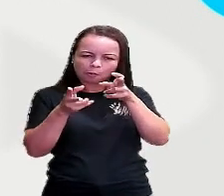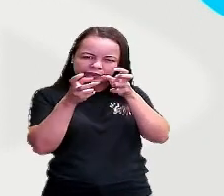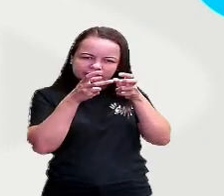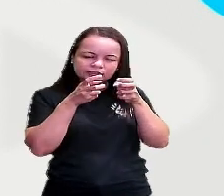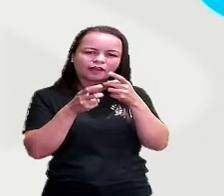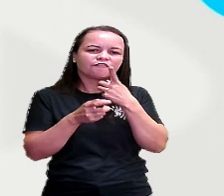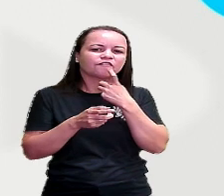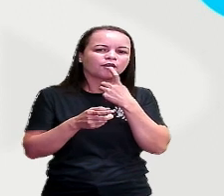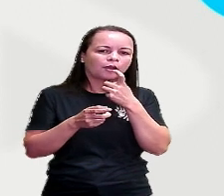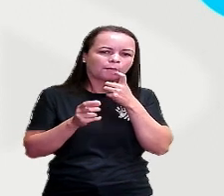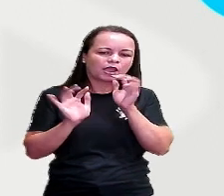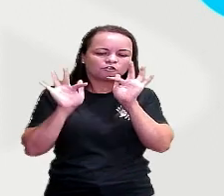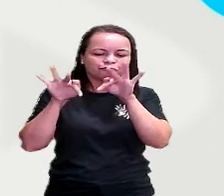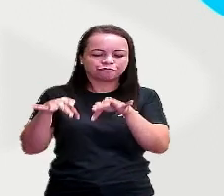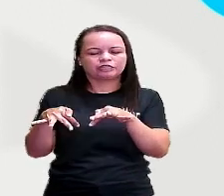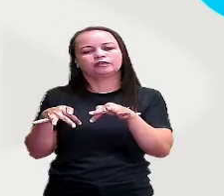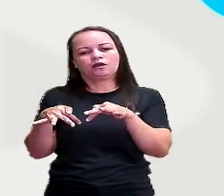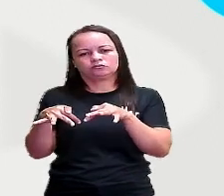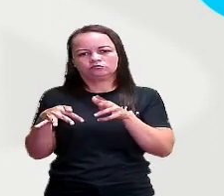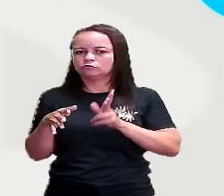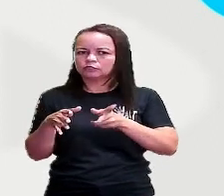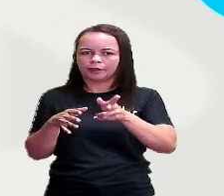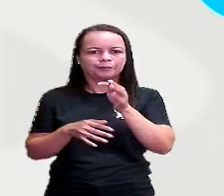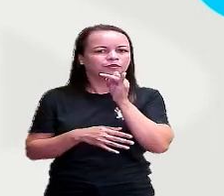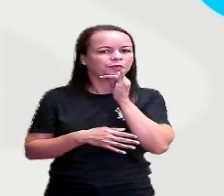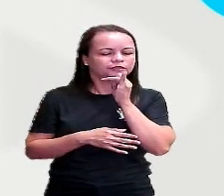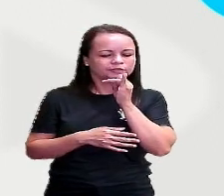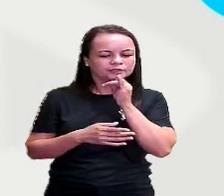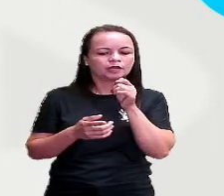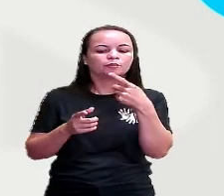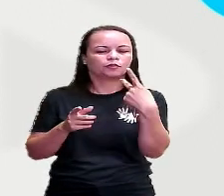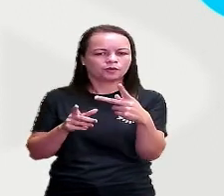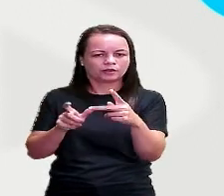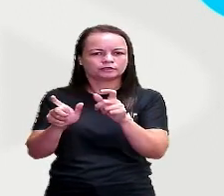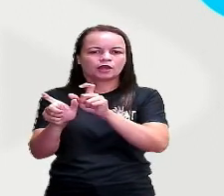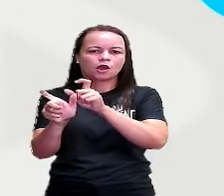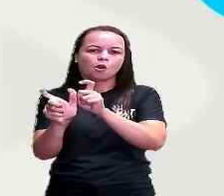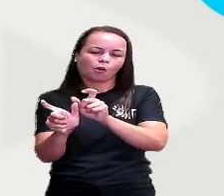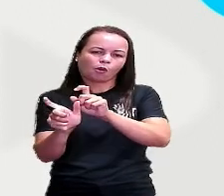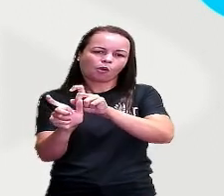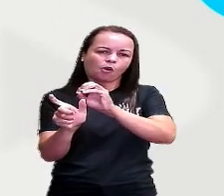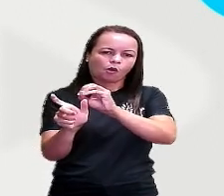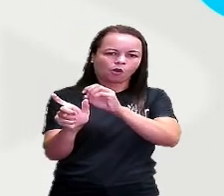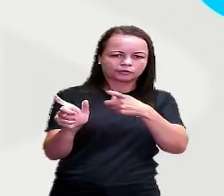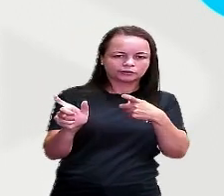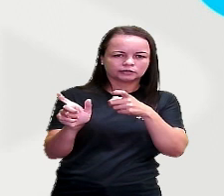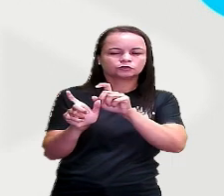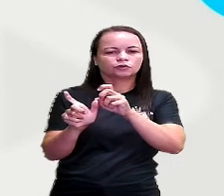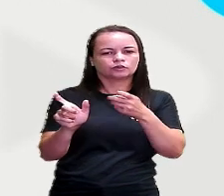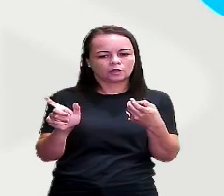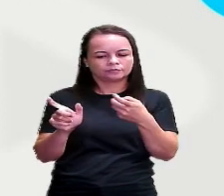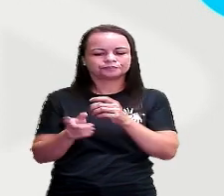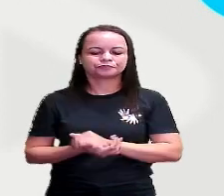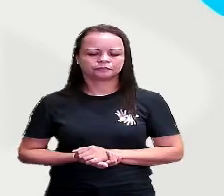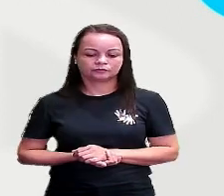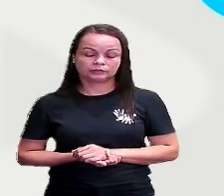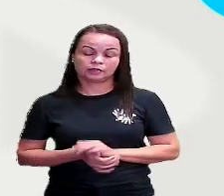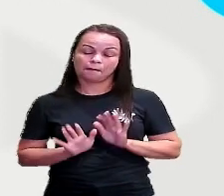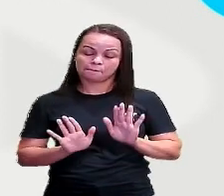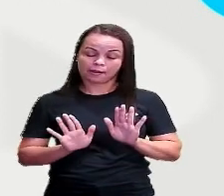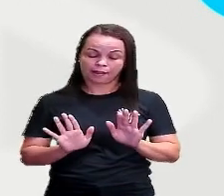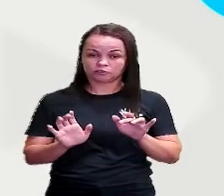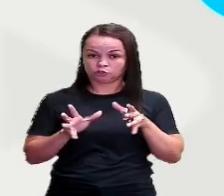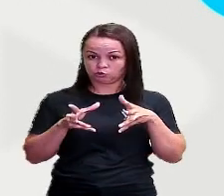e gilóis. Então, todos esses exemplos aqui são palavras oxítonas. Porém, nem todas essas palavras têm um